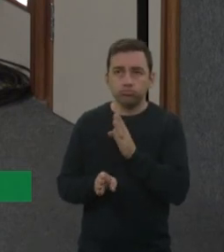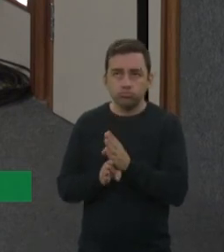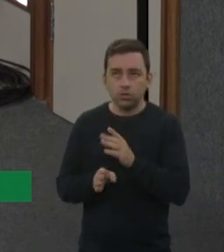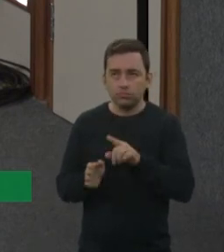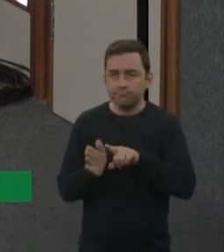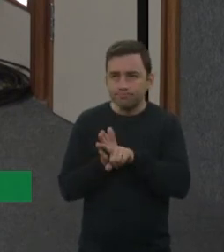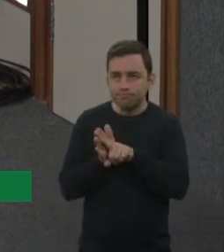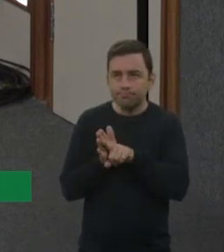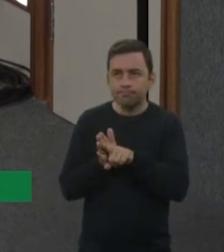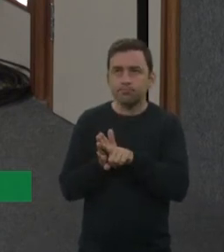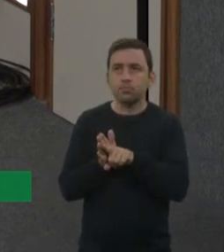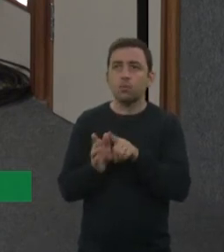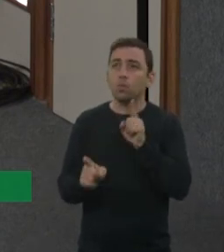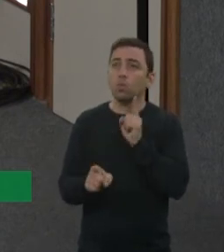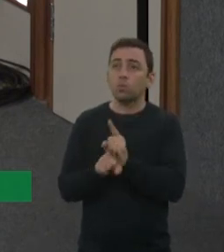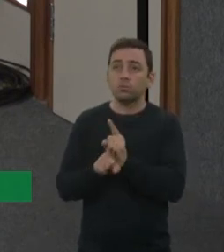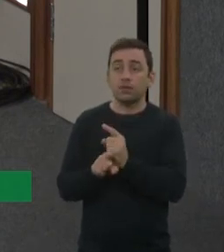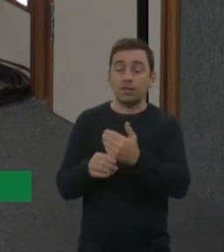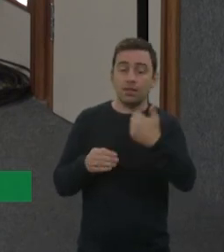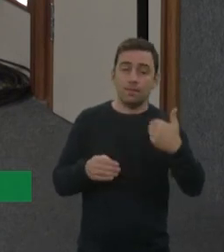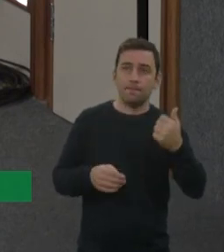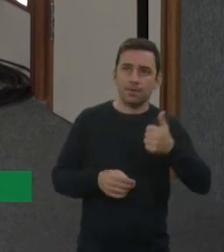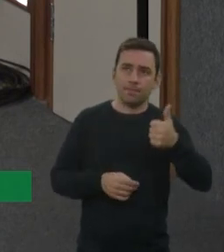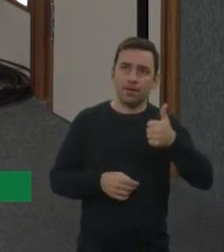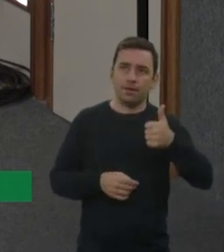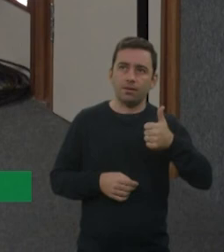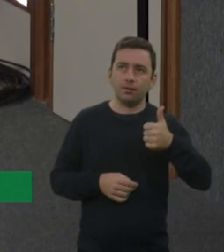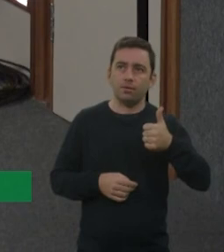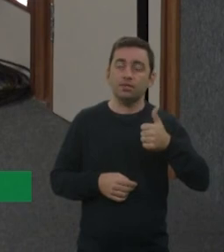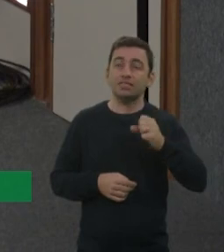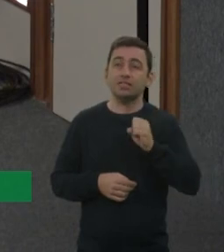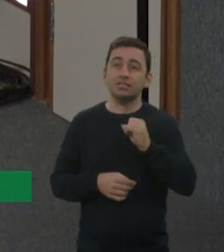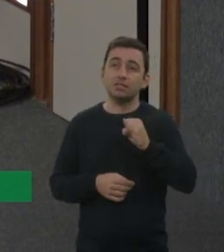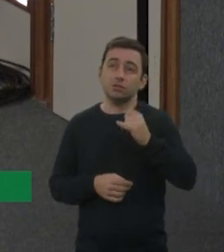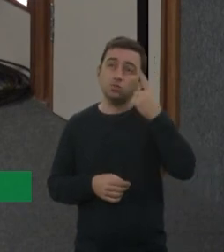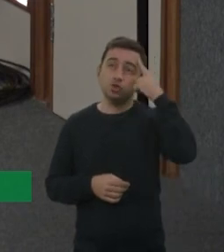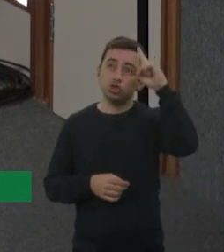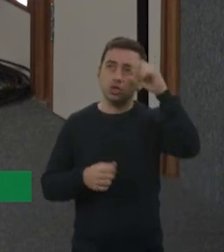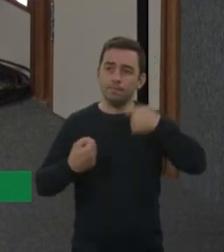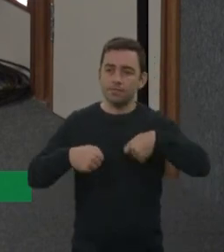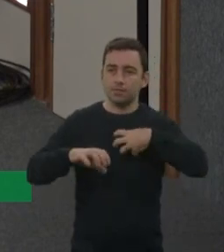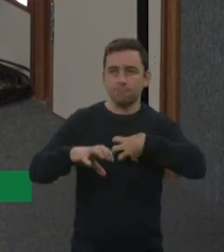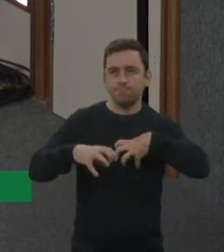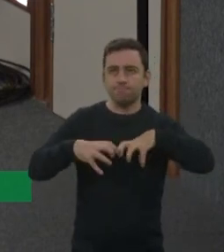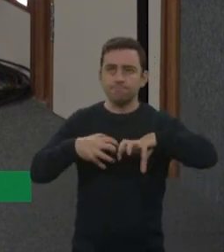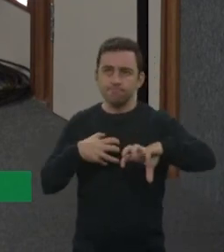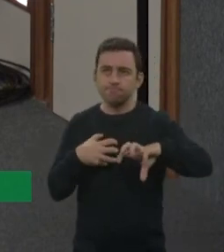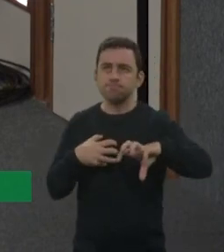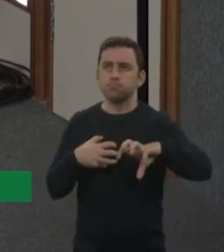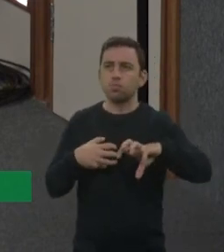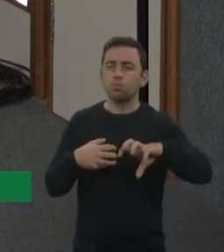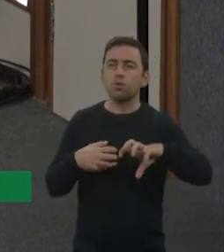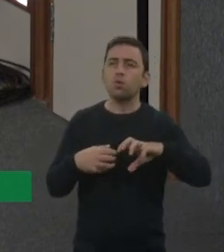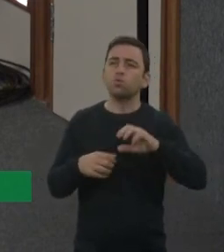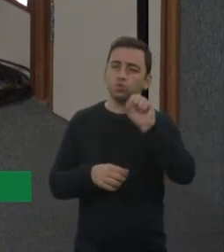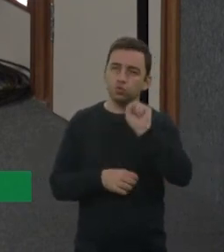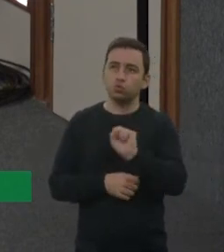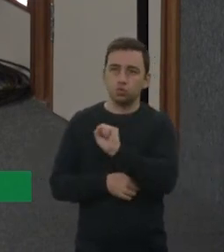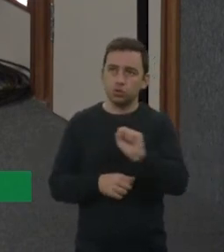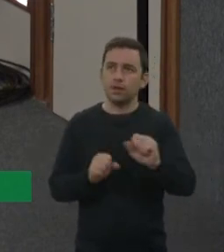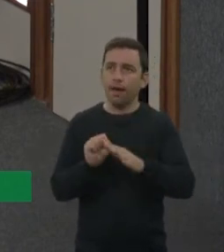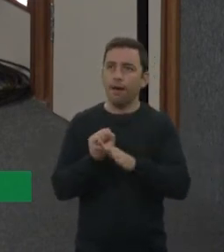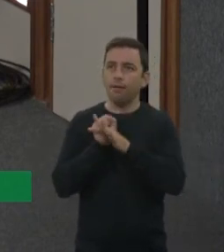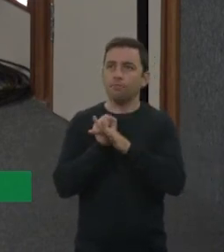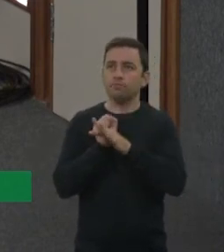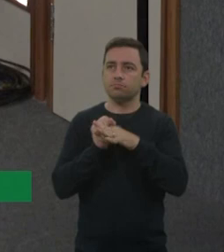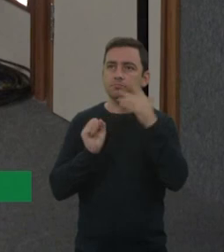rastreamento lá na atenção primária, se ela precisar um dia de um tratamento de um transplante, por exemplo, como a doutora Karine colocou, o SUS garante, o SUS oferece.